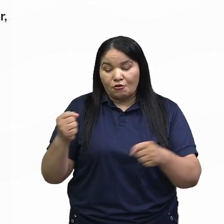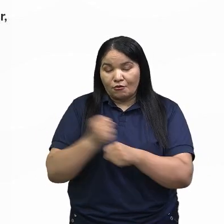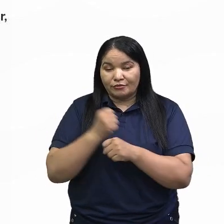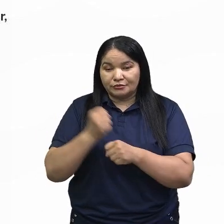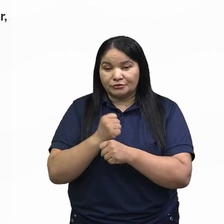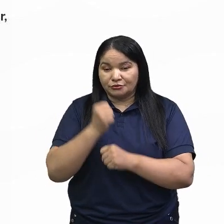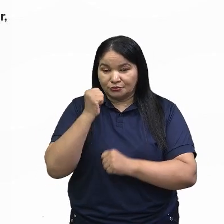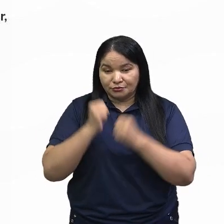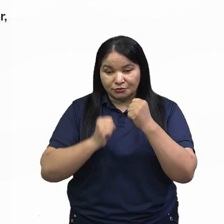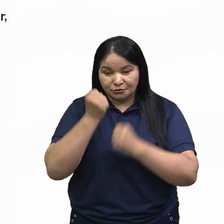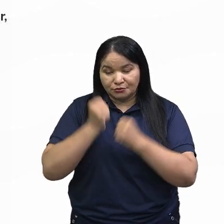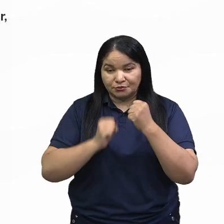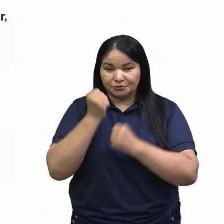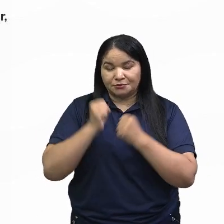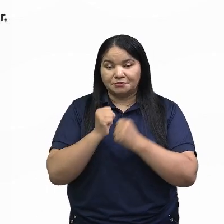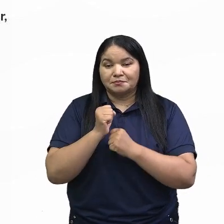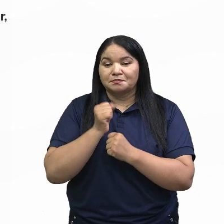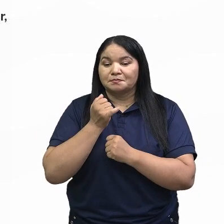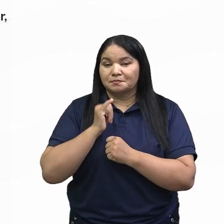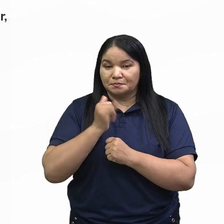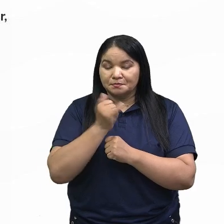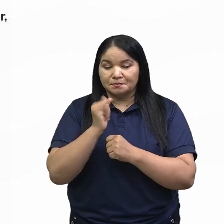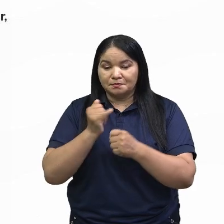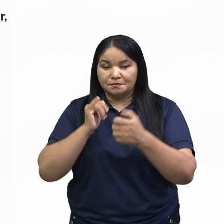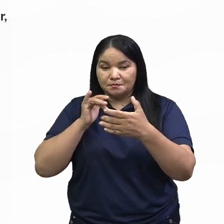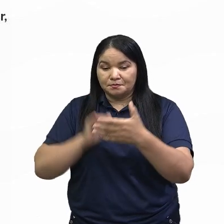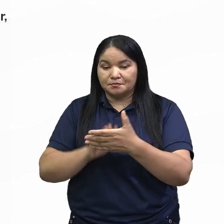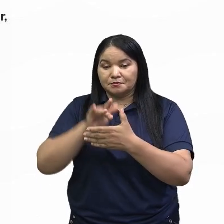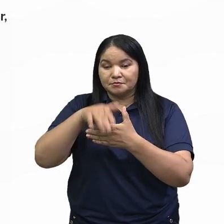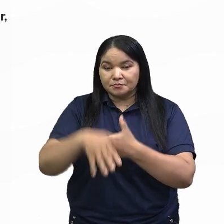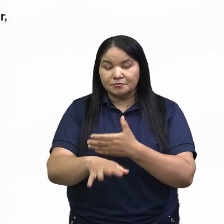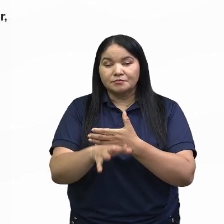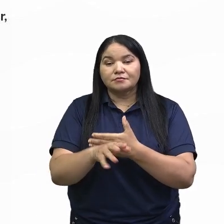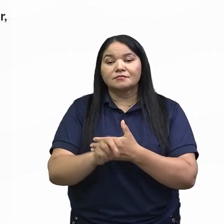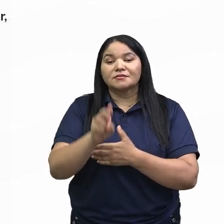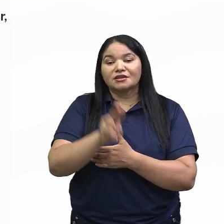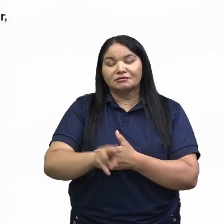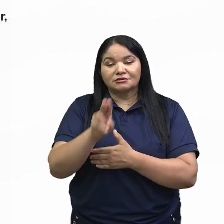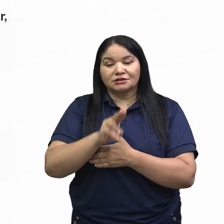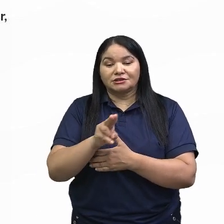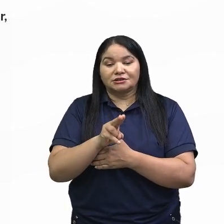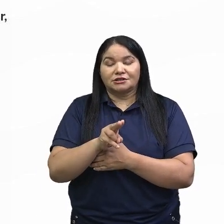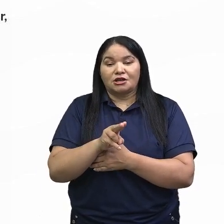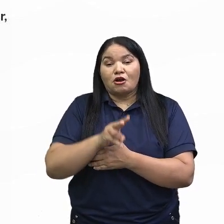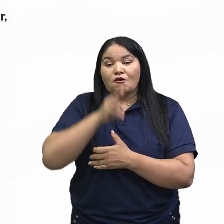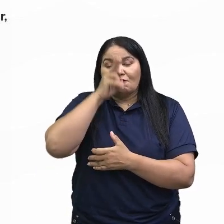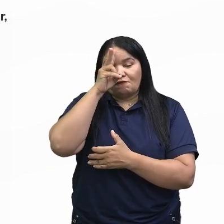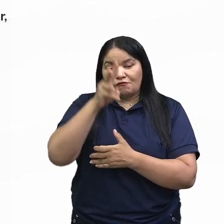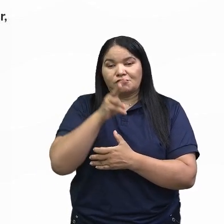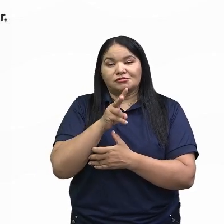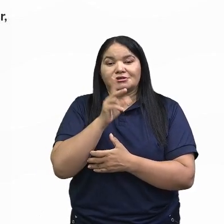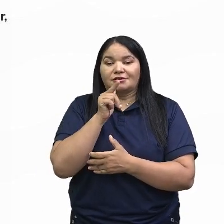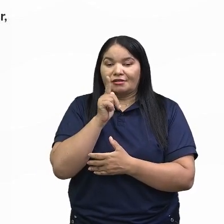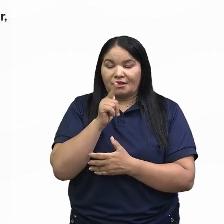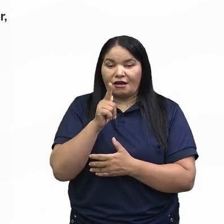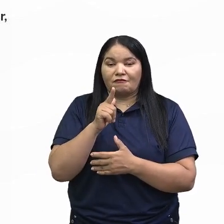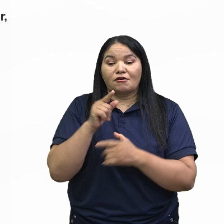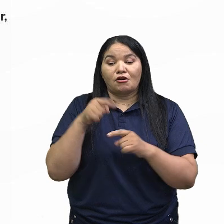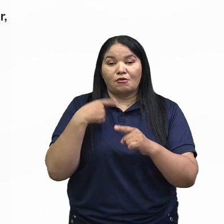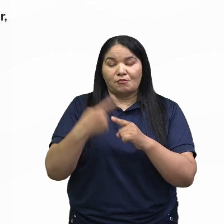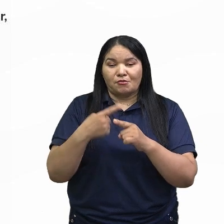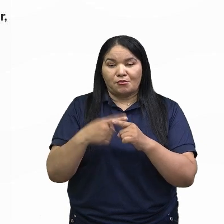hidrelétricas, como você vê aí na imagem, e utilizando a força da água, né? Quando ela passa por